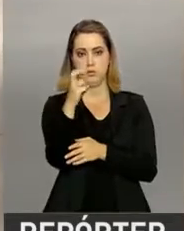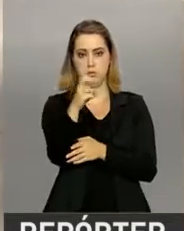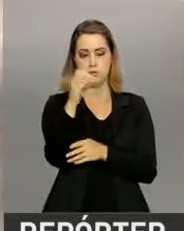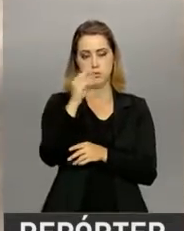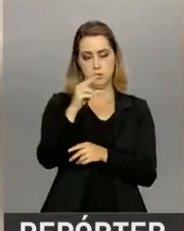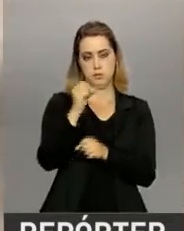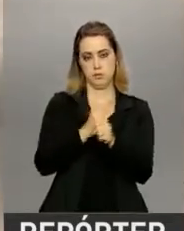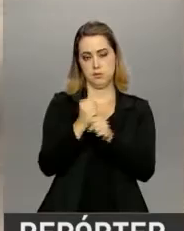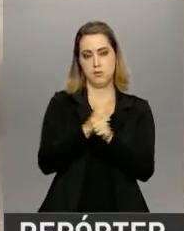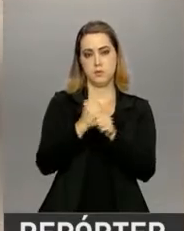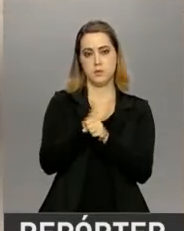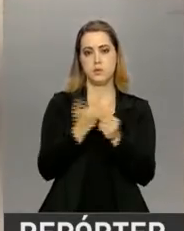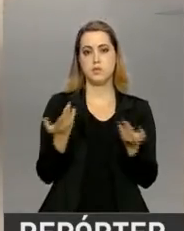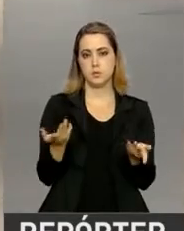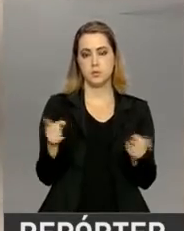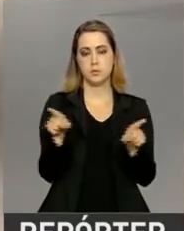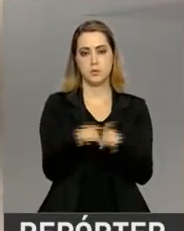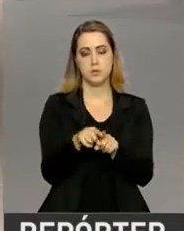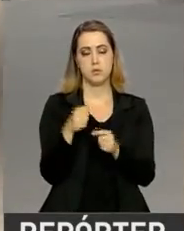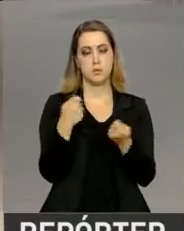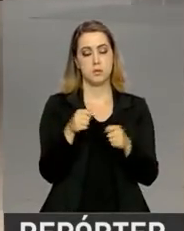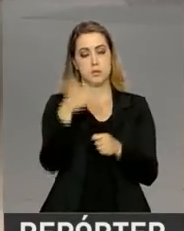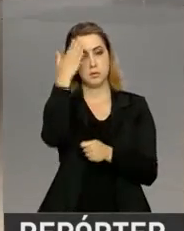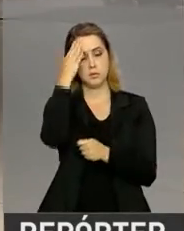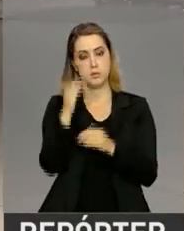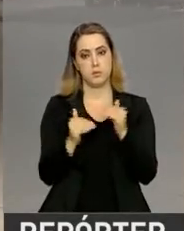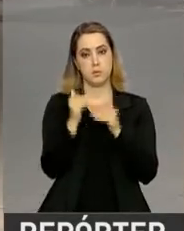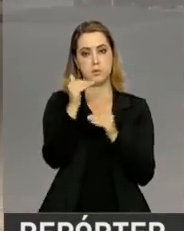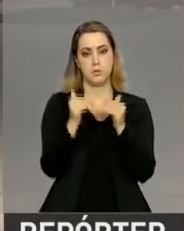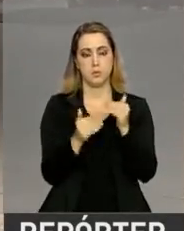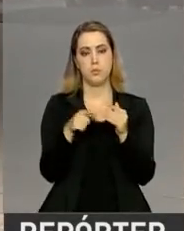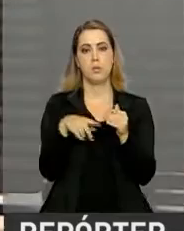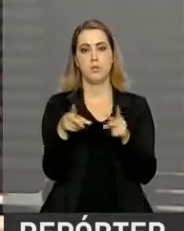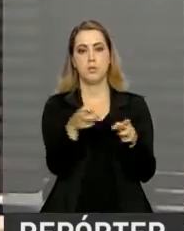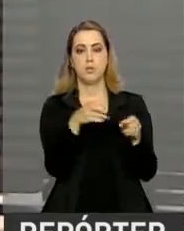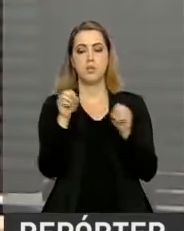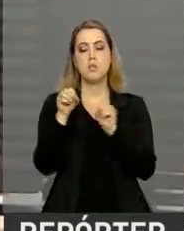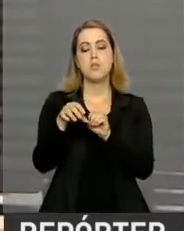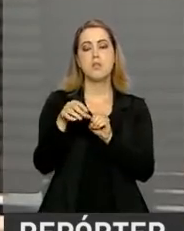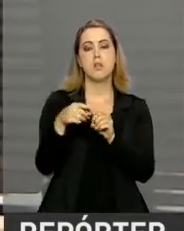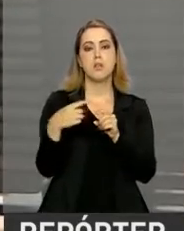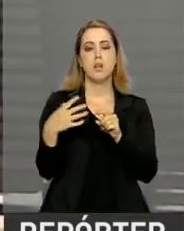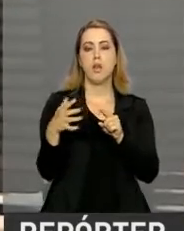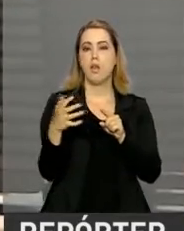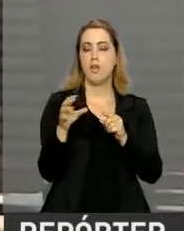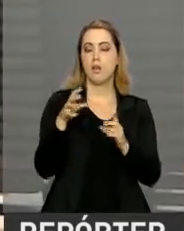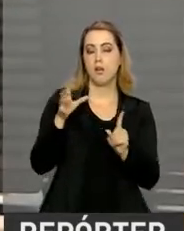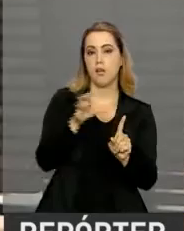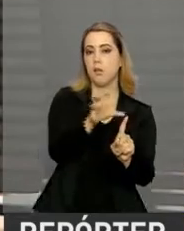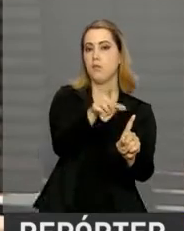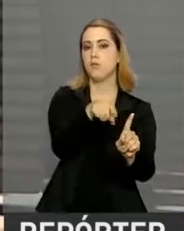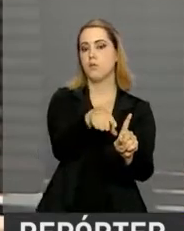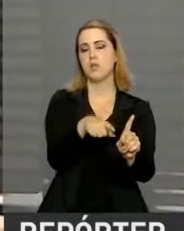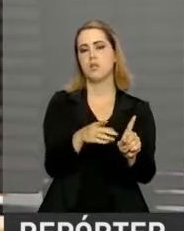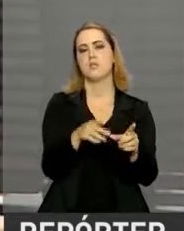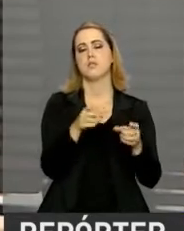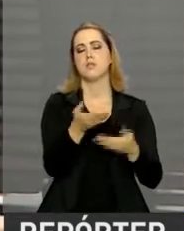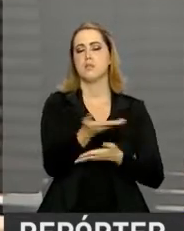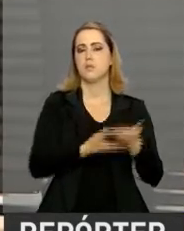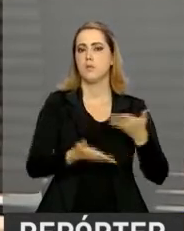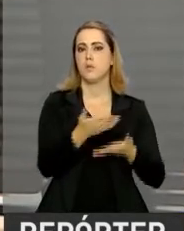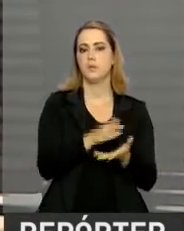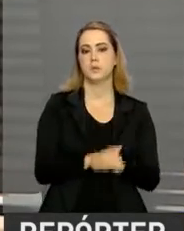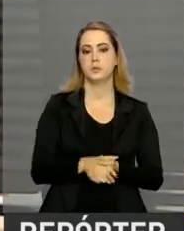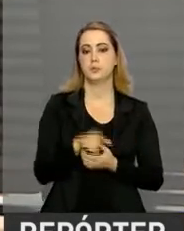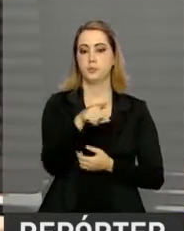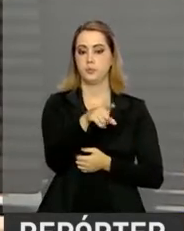chamada selic a taxa serve como uma orientação para o mercado a taxa selic é uma taxa que referencia todas as